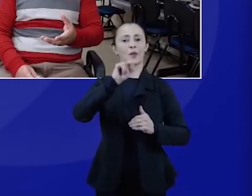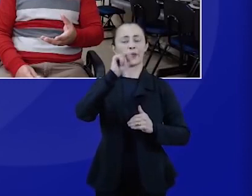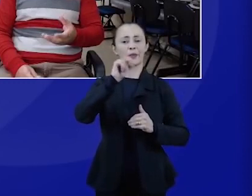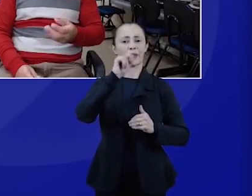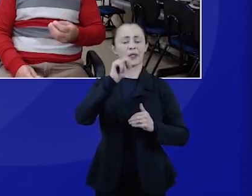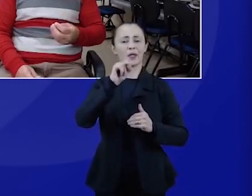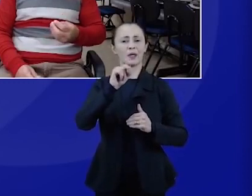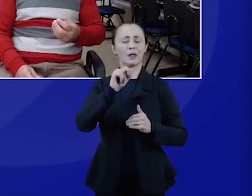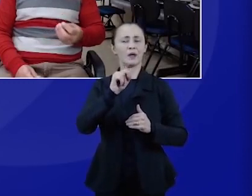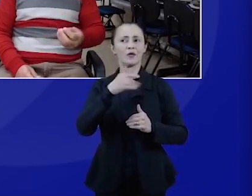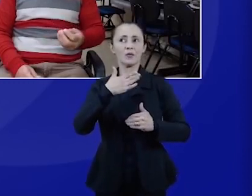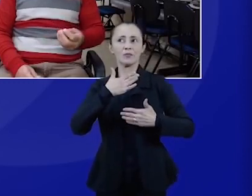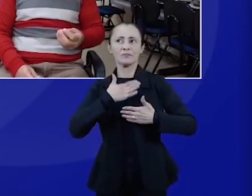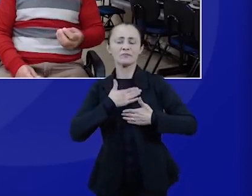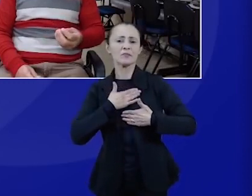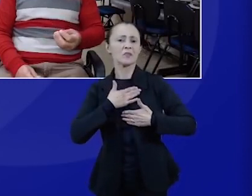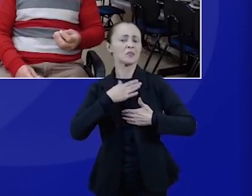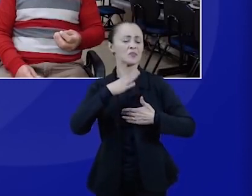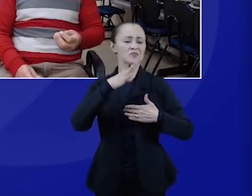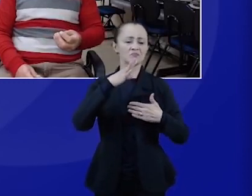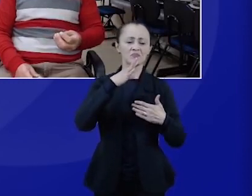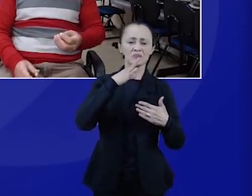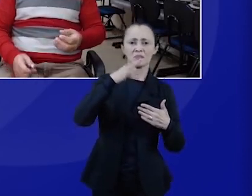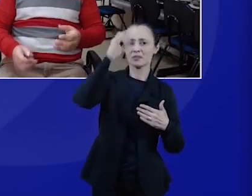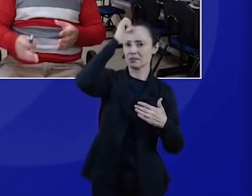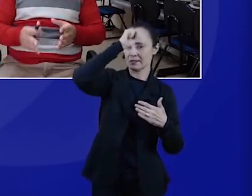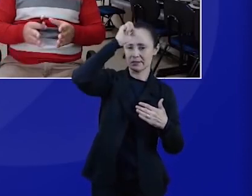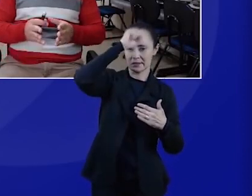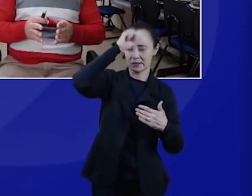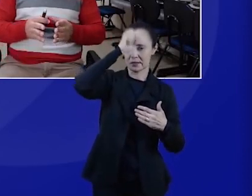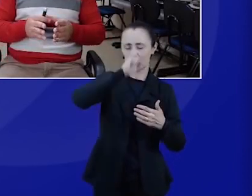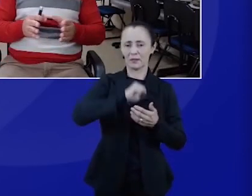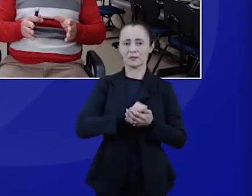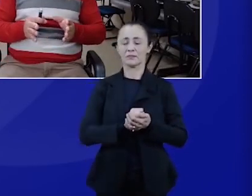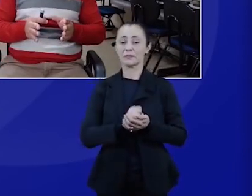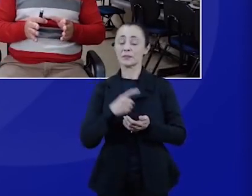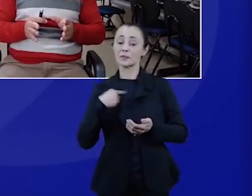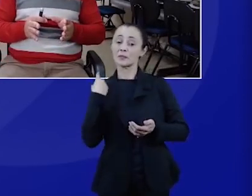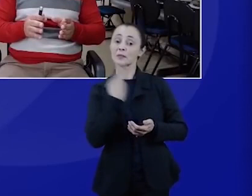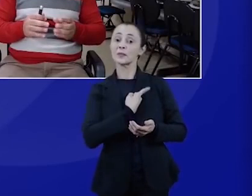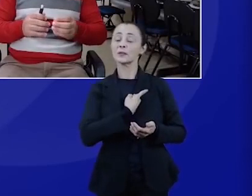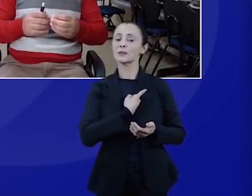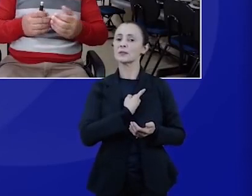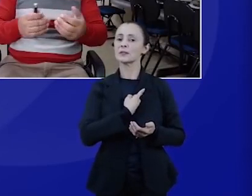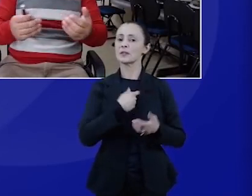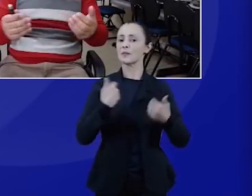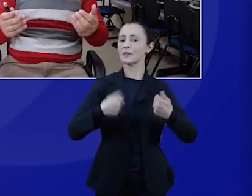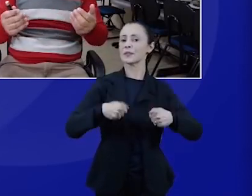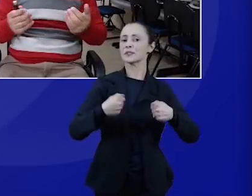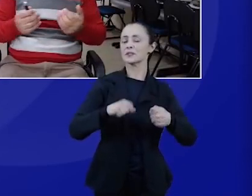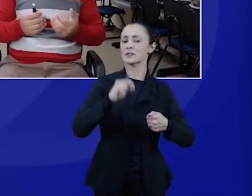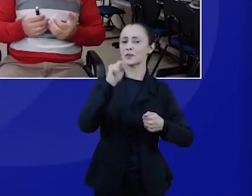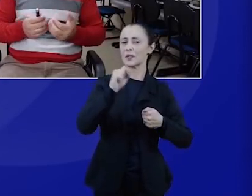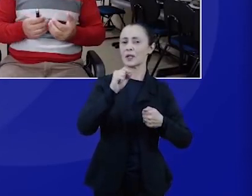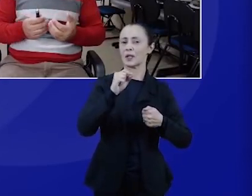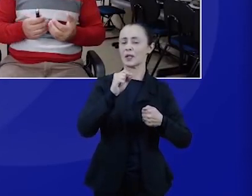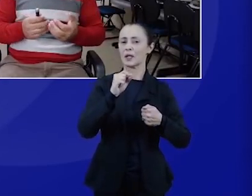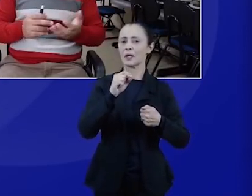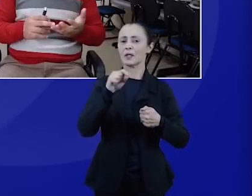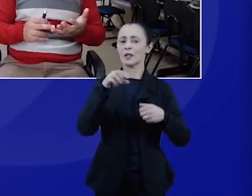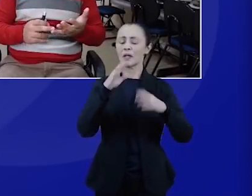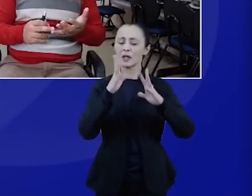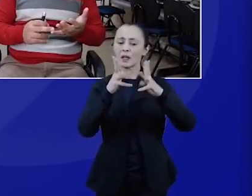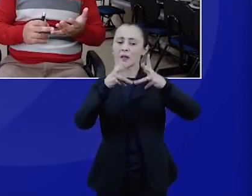conhecimento. E para se ter esse conhecimento, nós precisamos construir ele a partir de todo o conhecimento que é